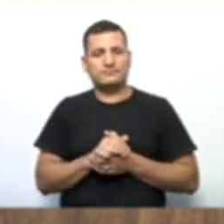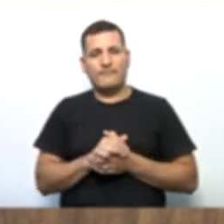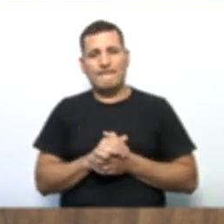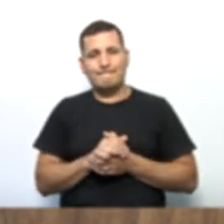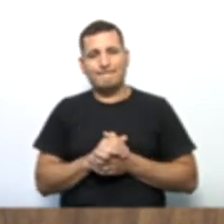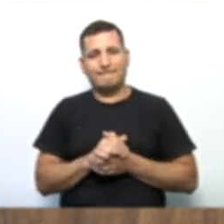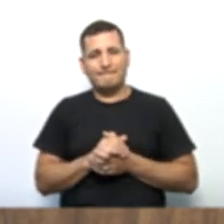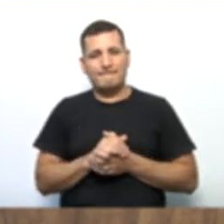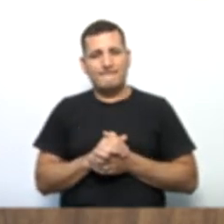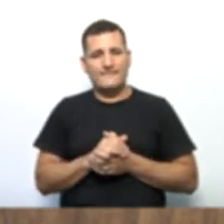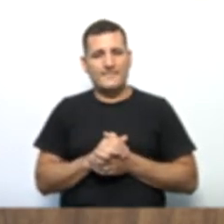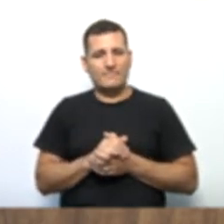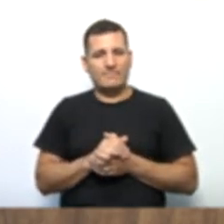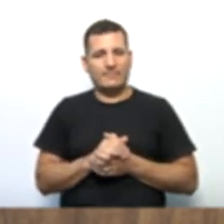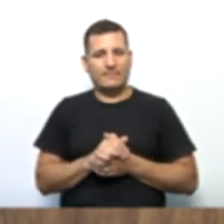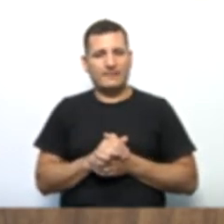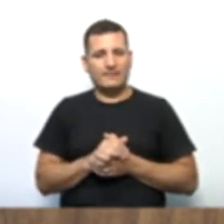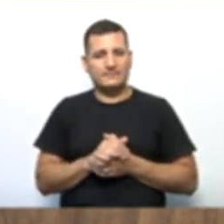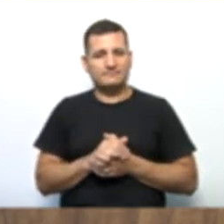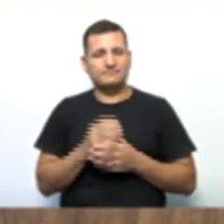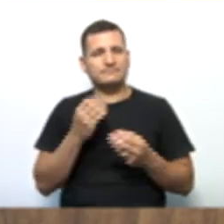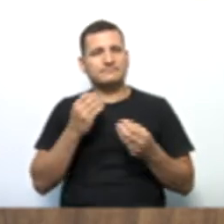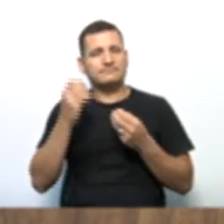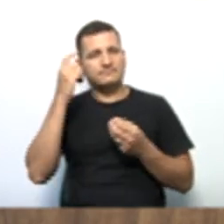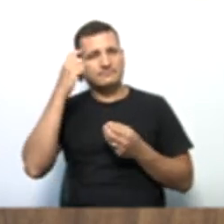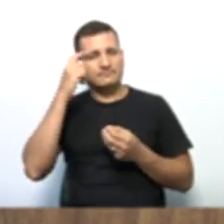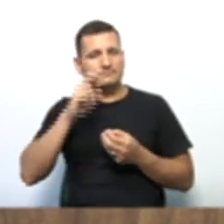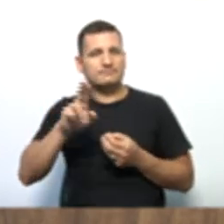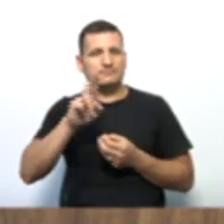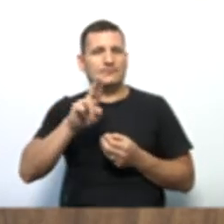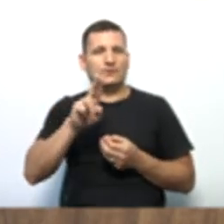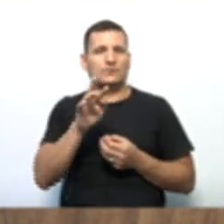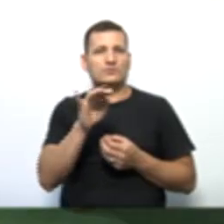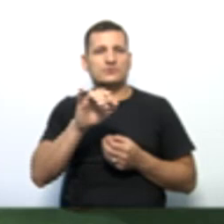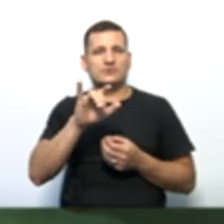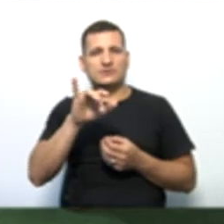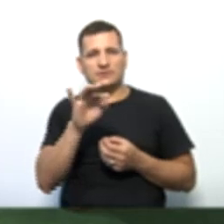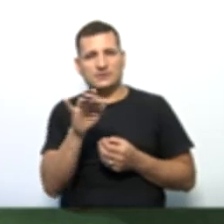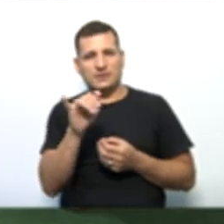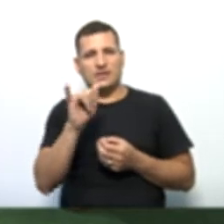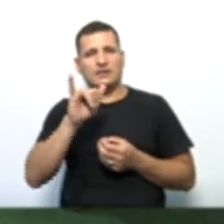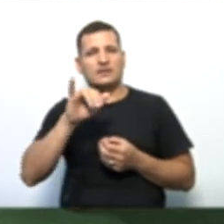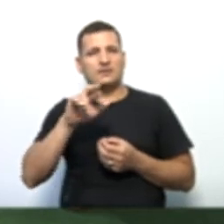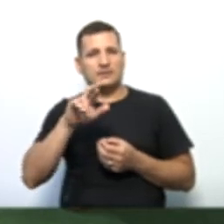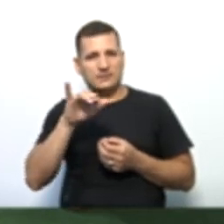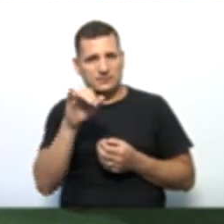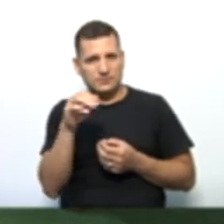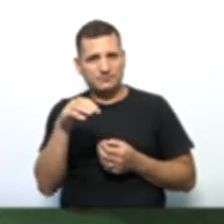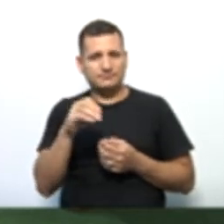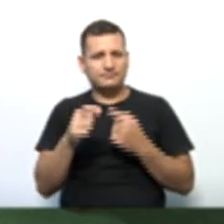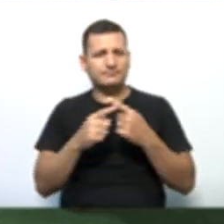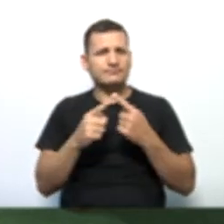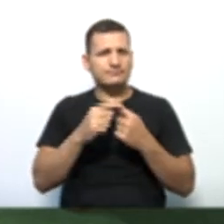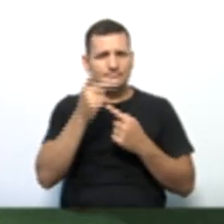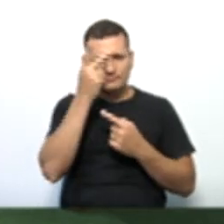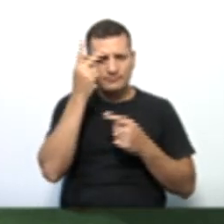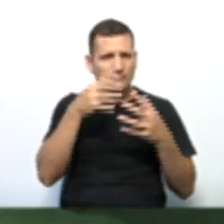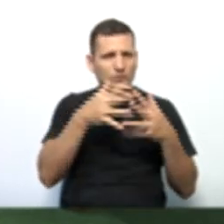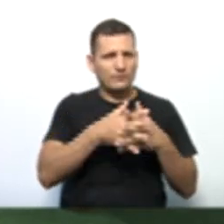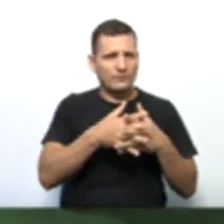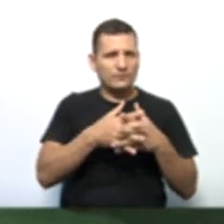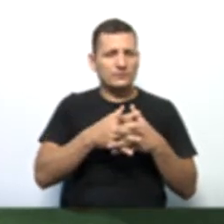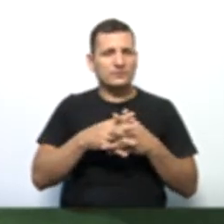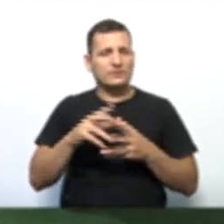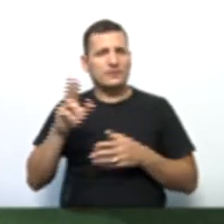a gente poderia pensar essa questão do utilitarismo, né? Como é que sai disso, né? É porque muita gente ainda confunde utilitarismo com